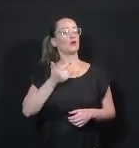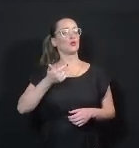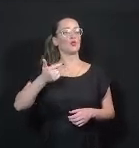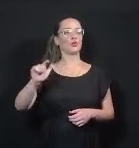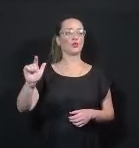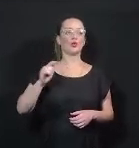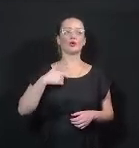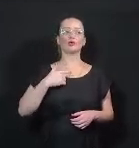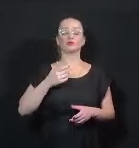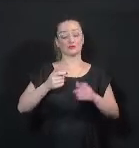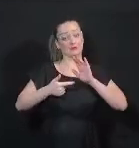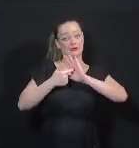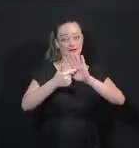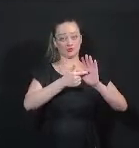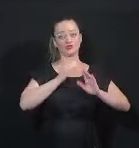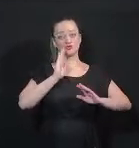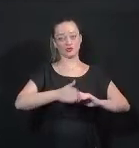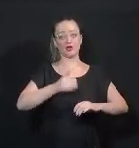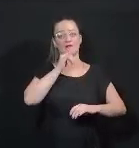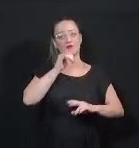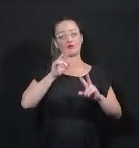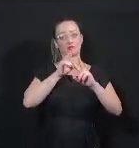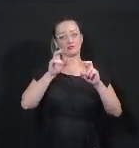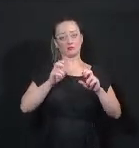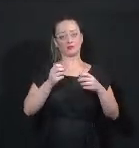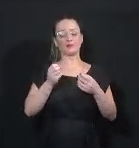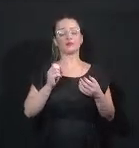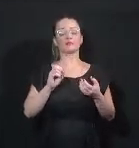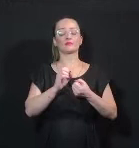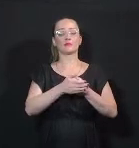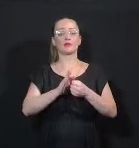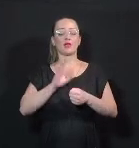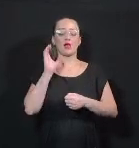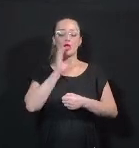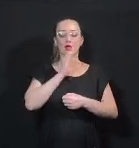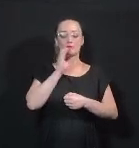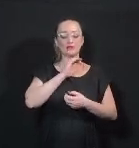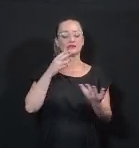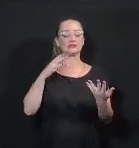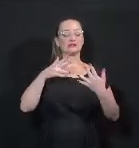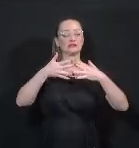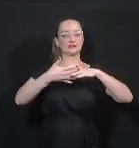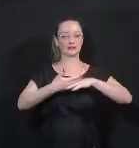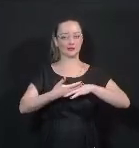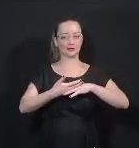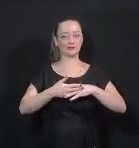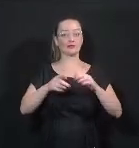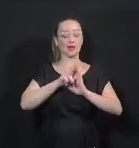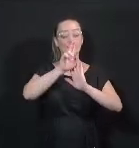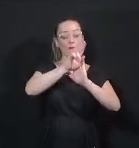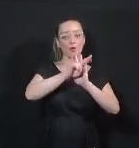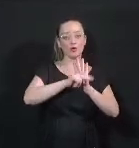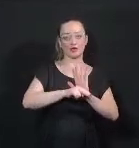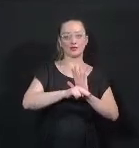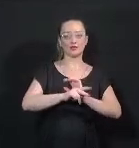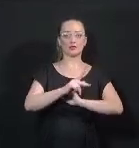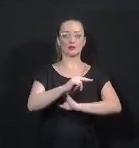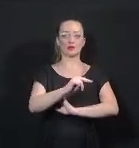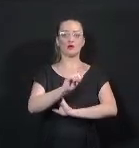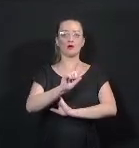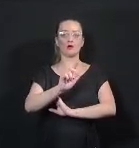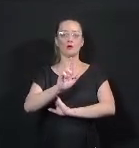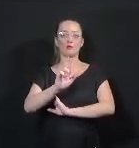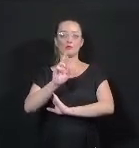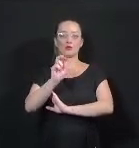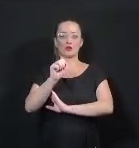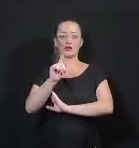nas outras apresentações, falar rapidamente de cidadania e falar de pluralismo, né, porque